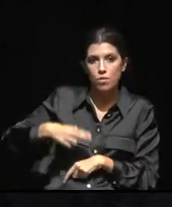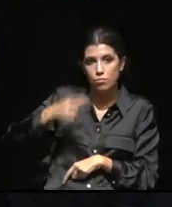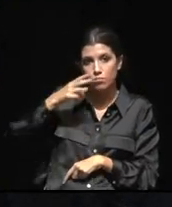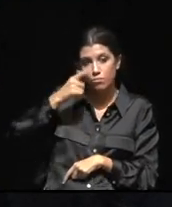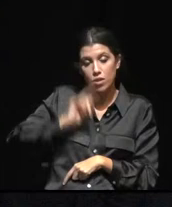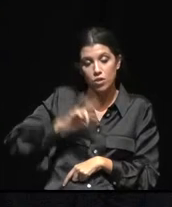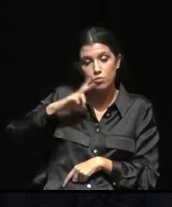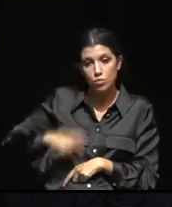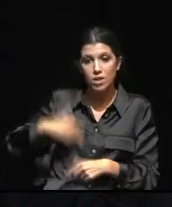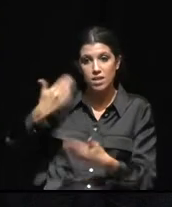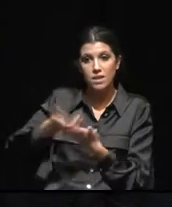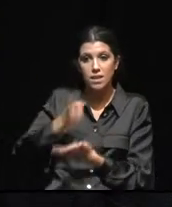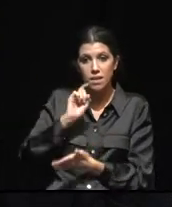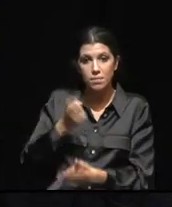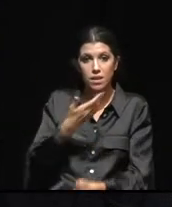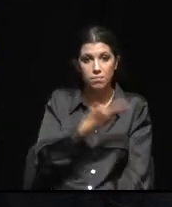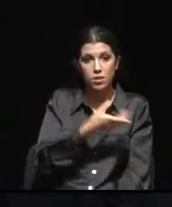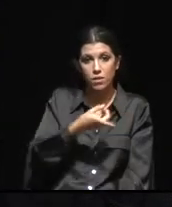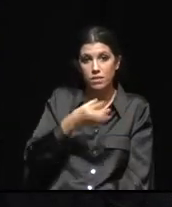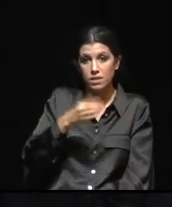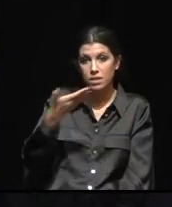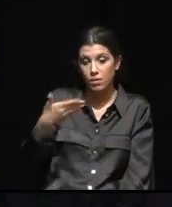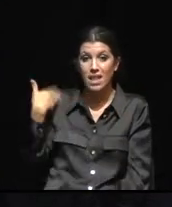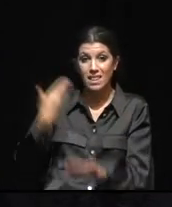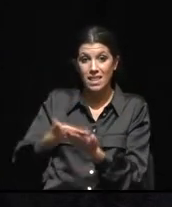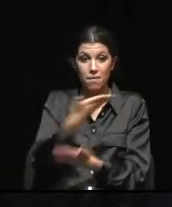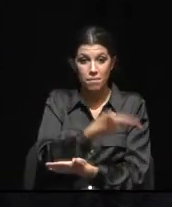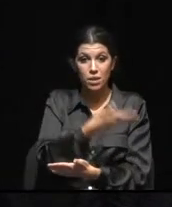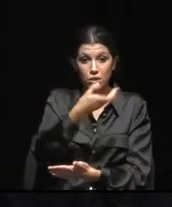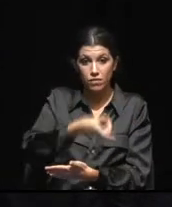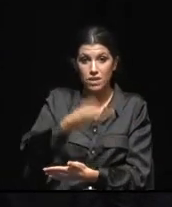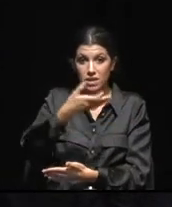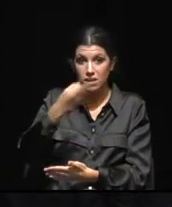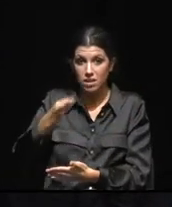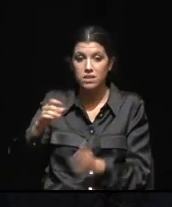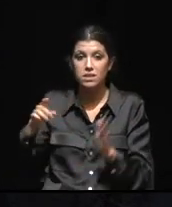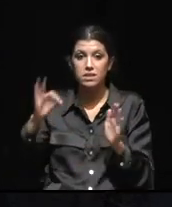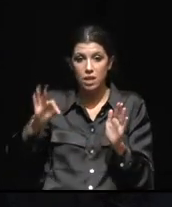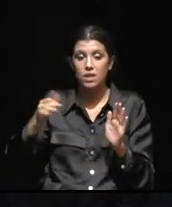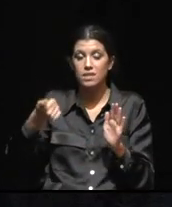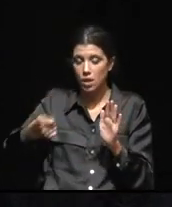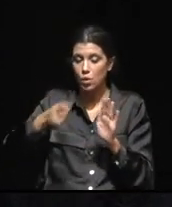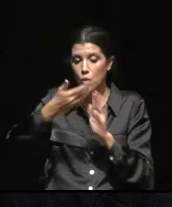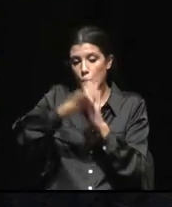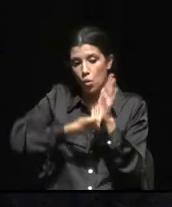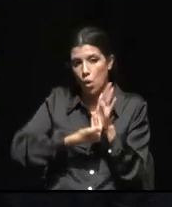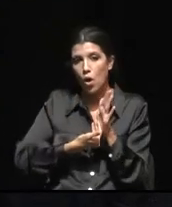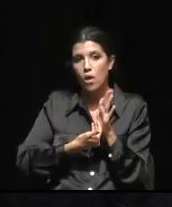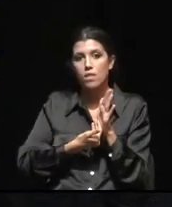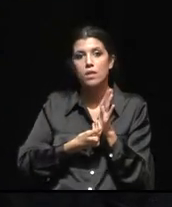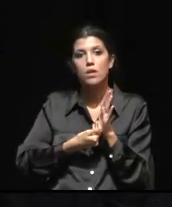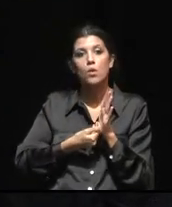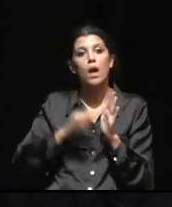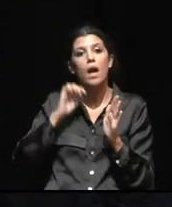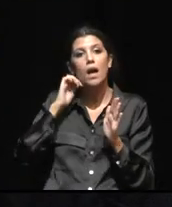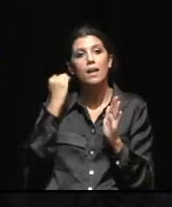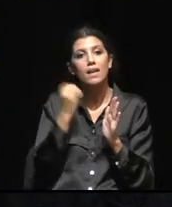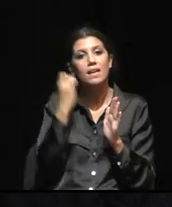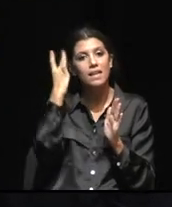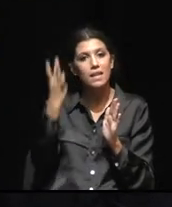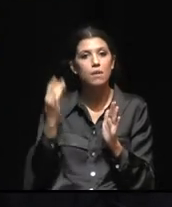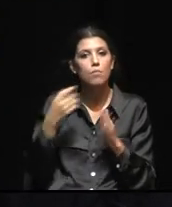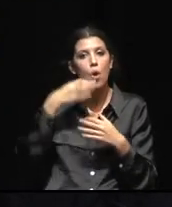de 1964 até 1975 O Código Penal português consagrava aos crimes de honra